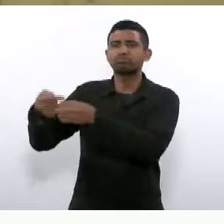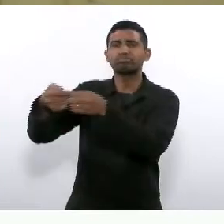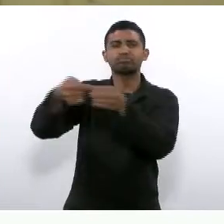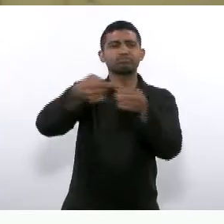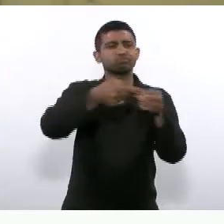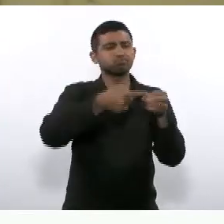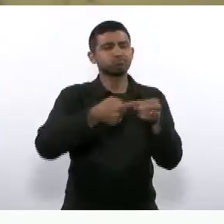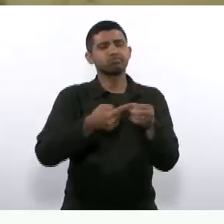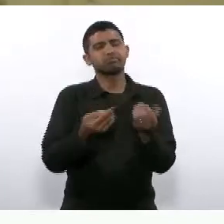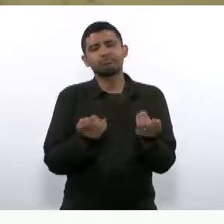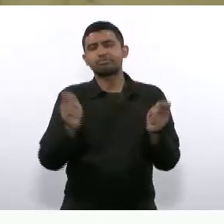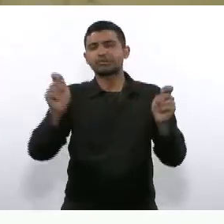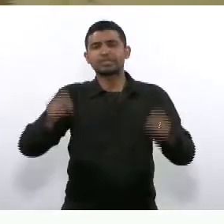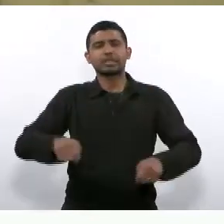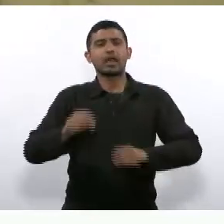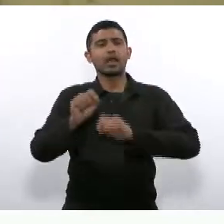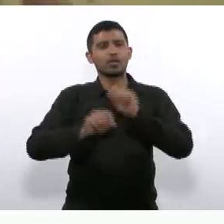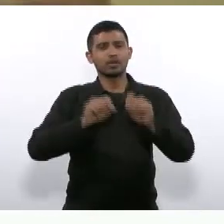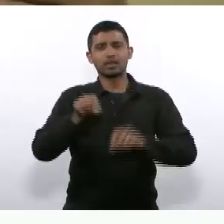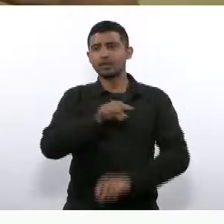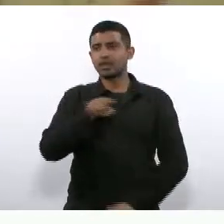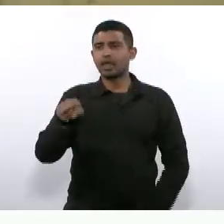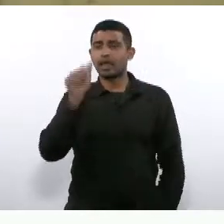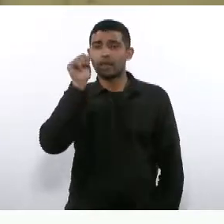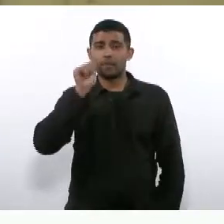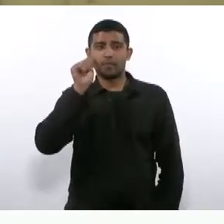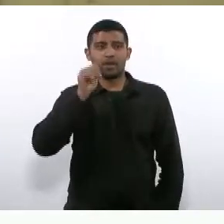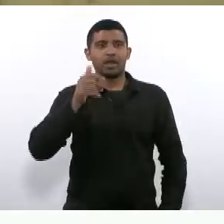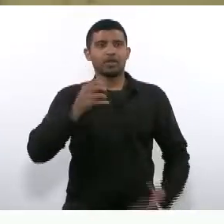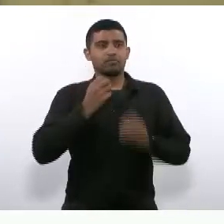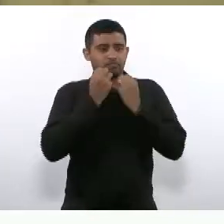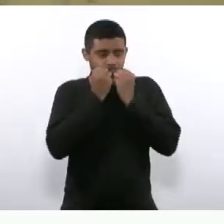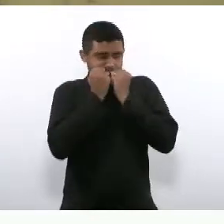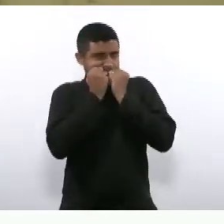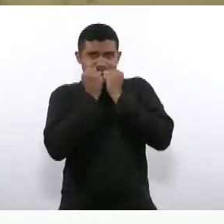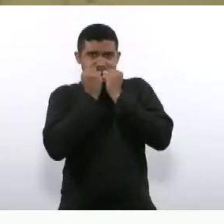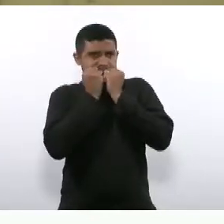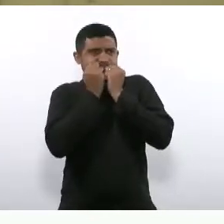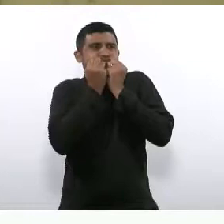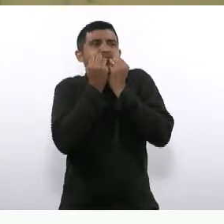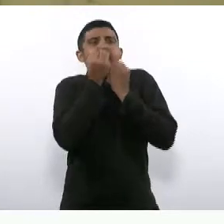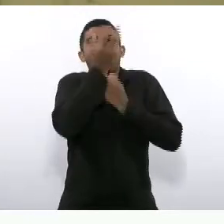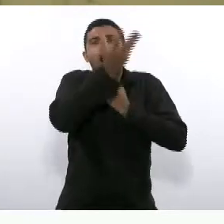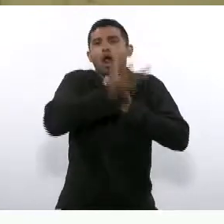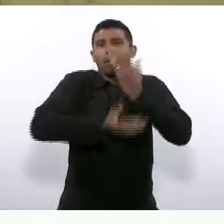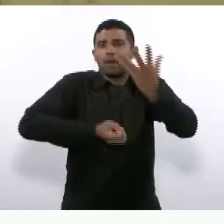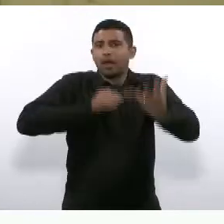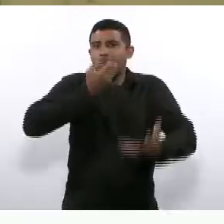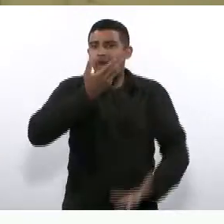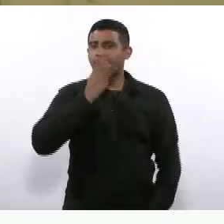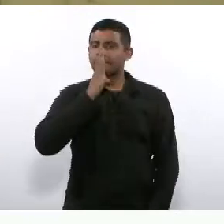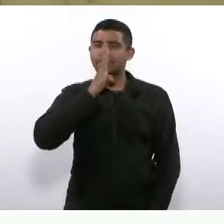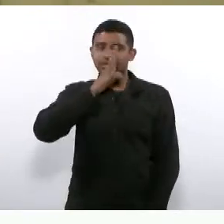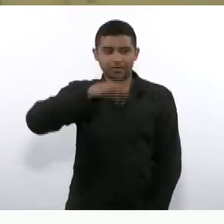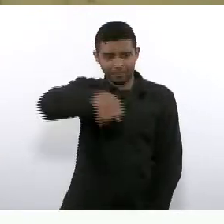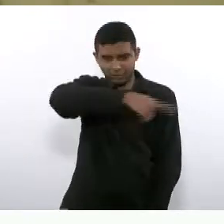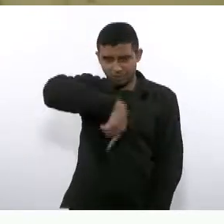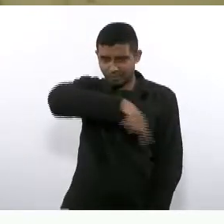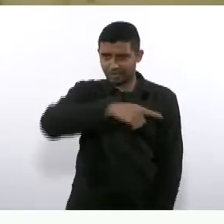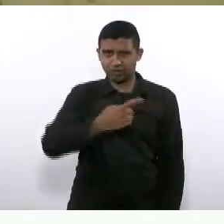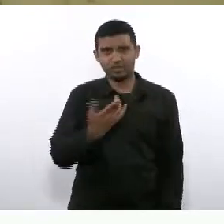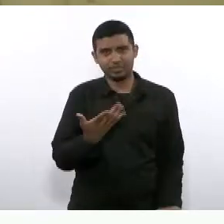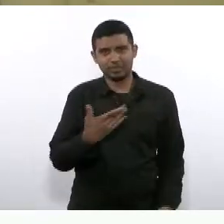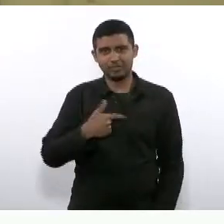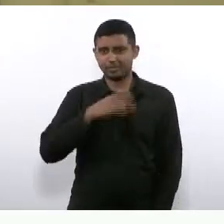a possibilidade de deixar as mulheres falarem. Isso é fundamental para nós, que fomos